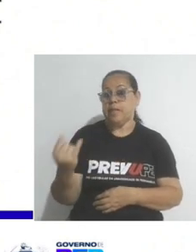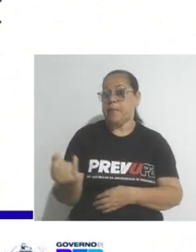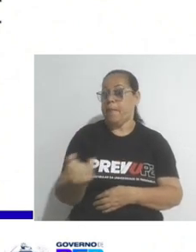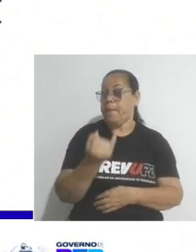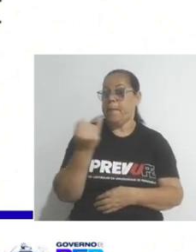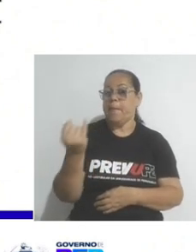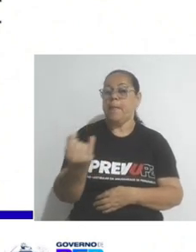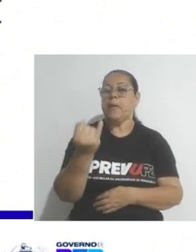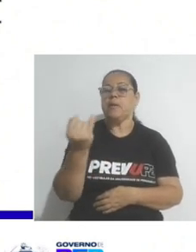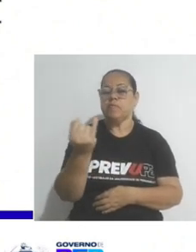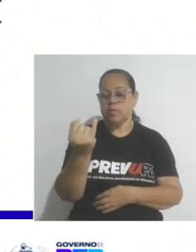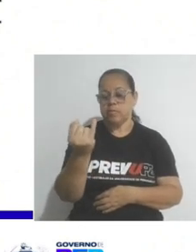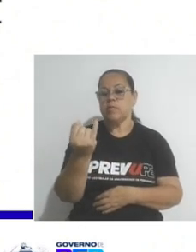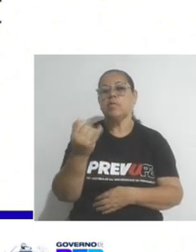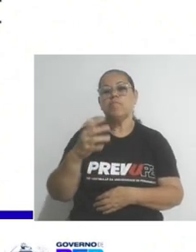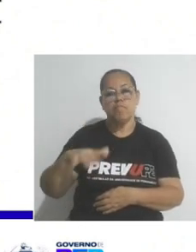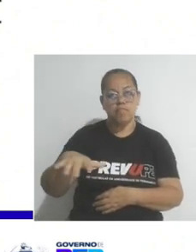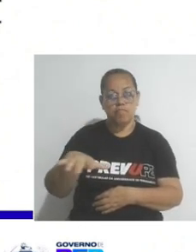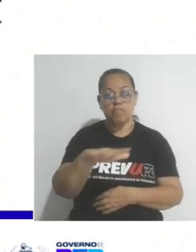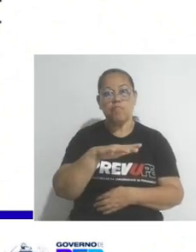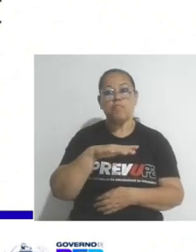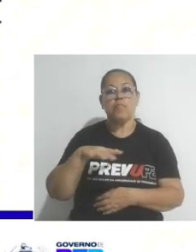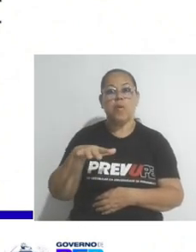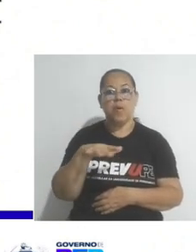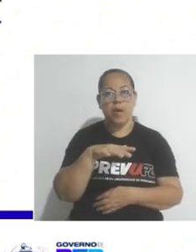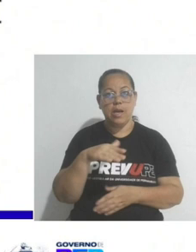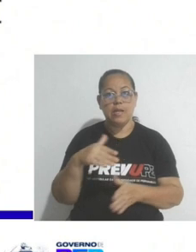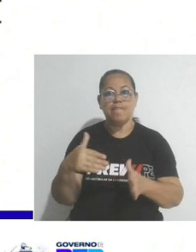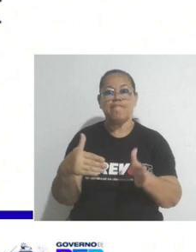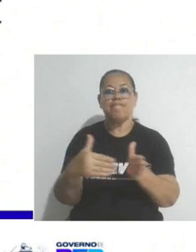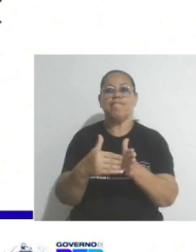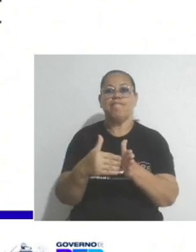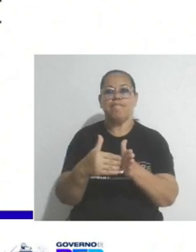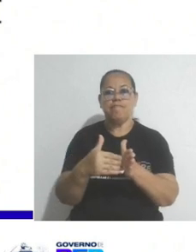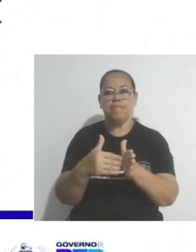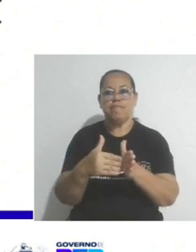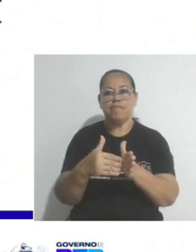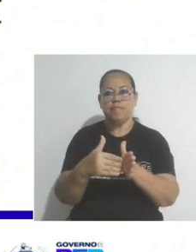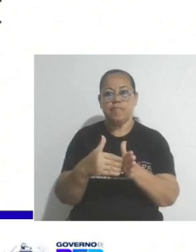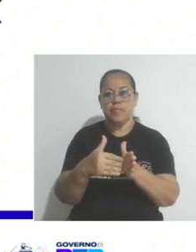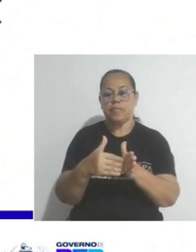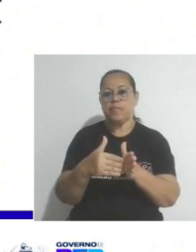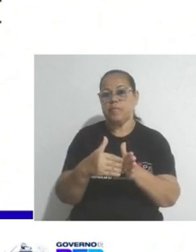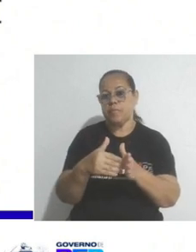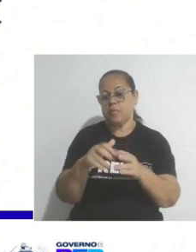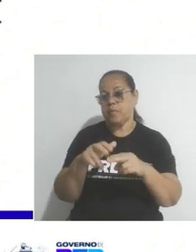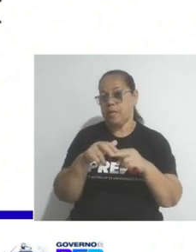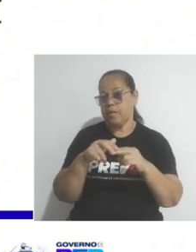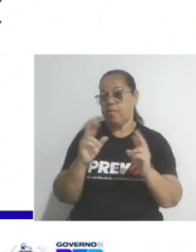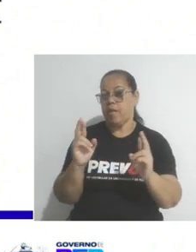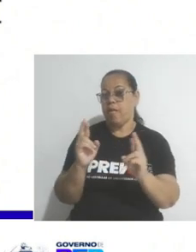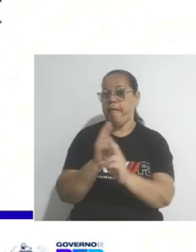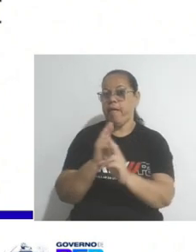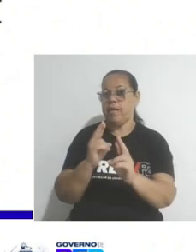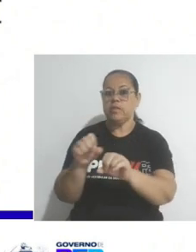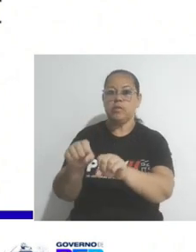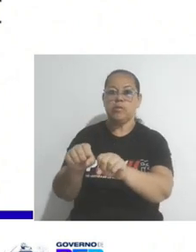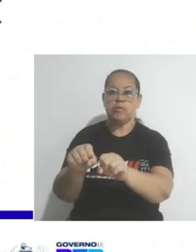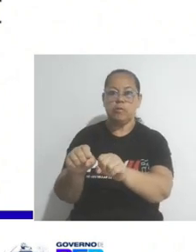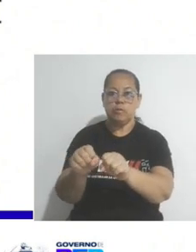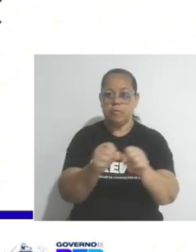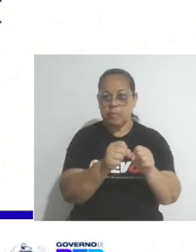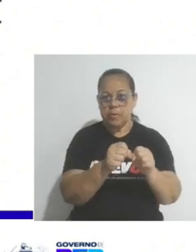fundamentalmente um espaço definido e delimitado por e a partir de relações de poder